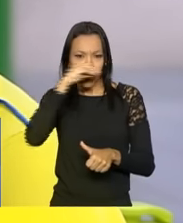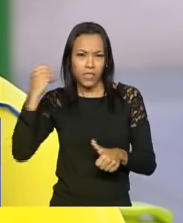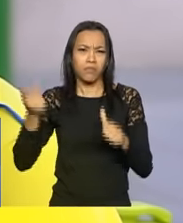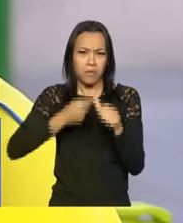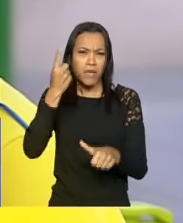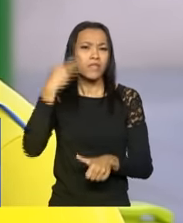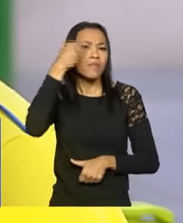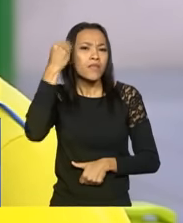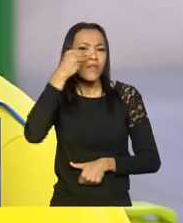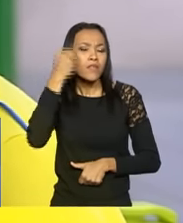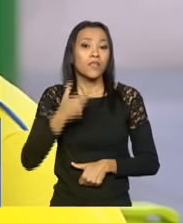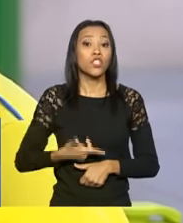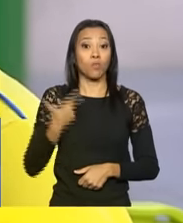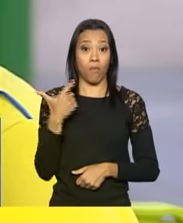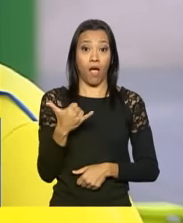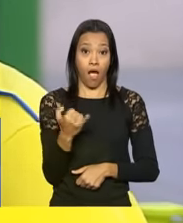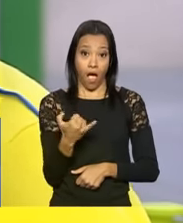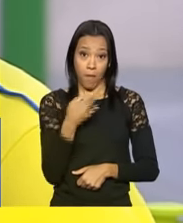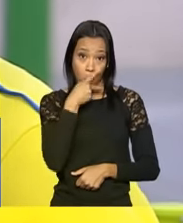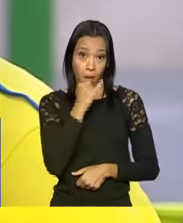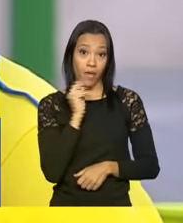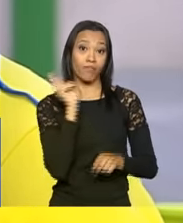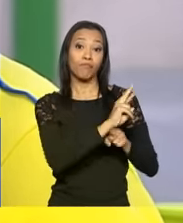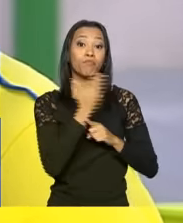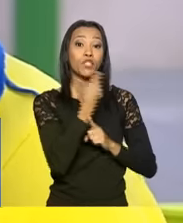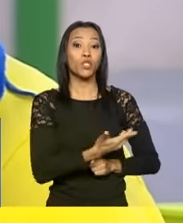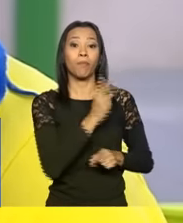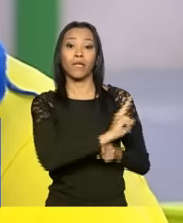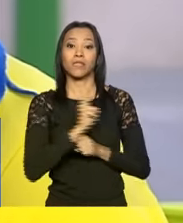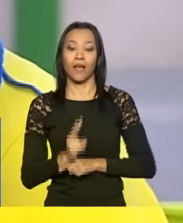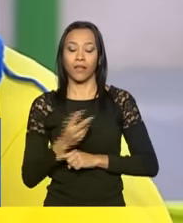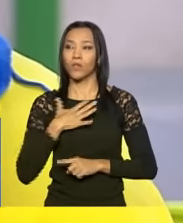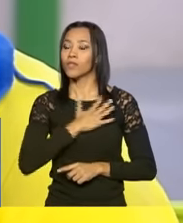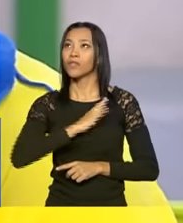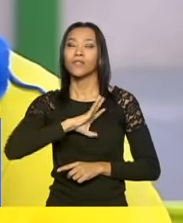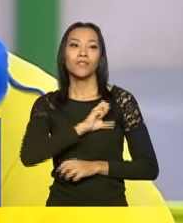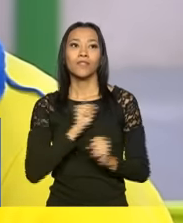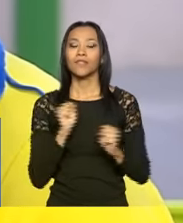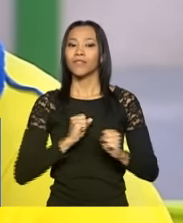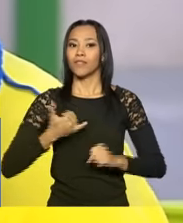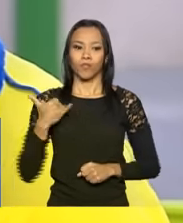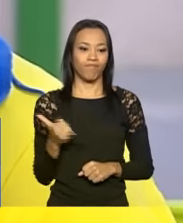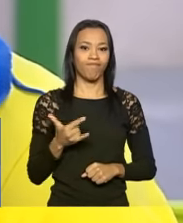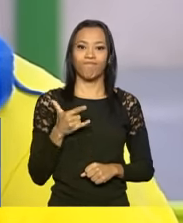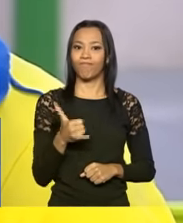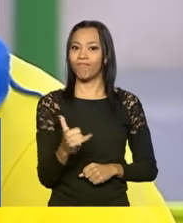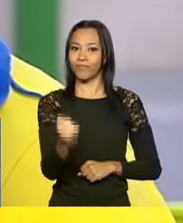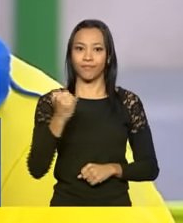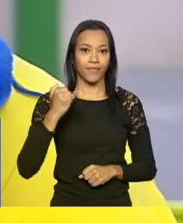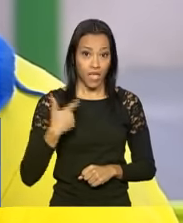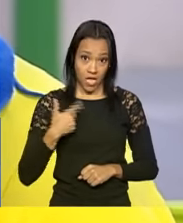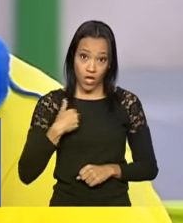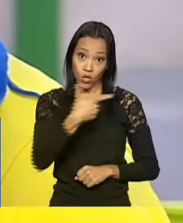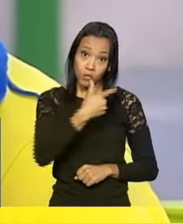uma arma que meu pai pegou de um emprestada de um amigo aí veio a paixão em 2009 eu tive oportunidade